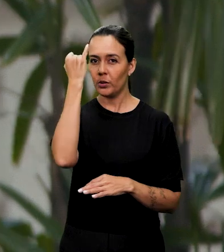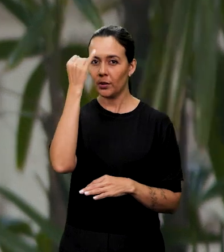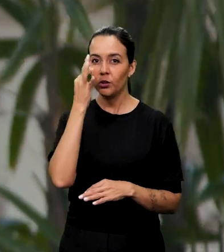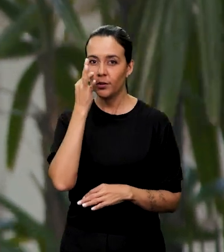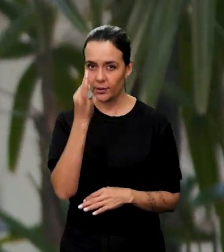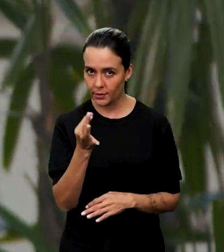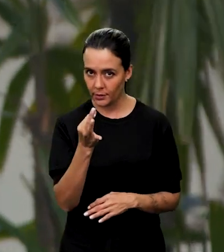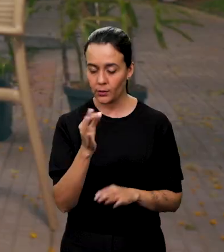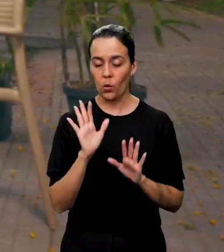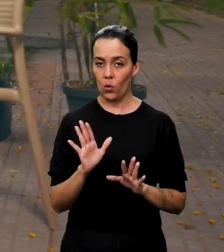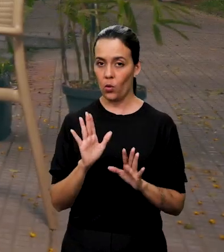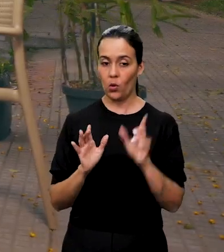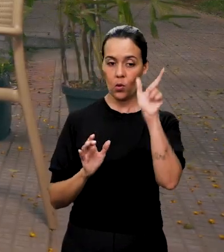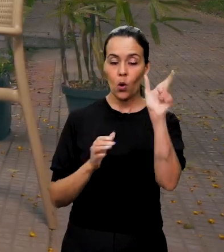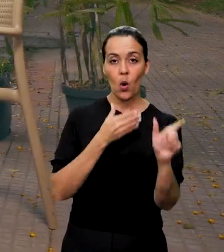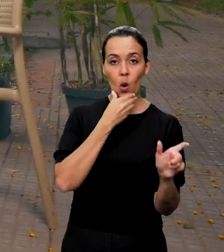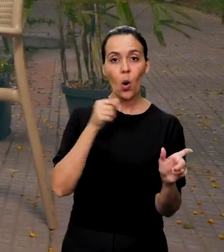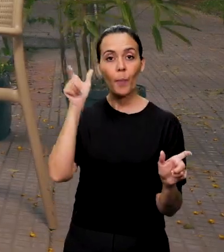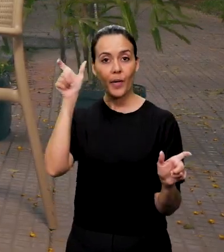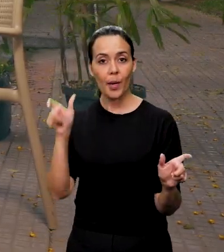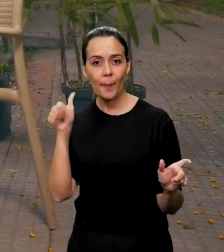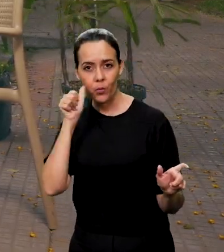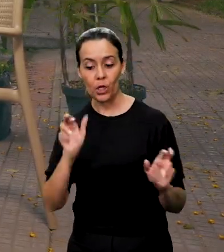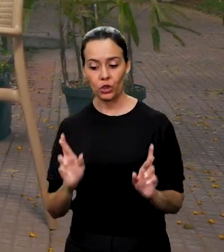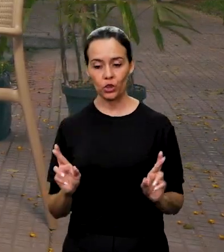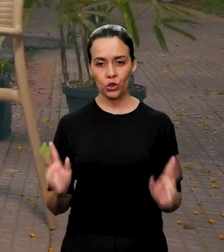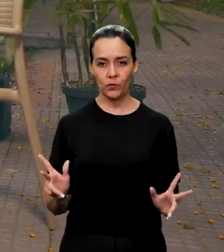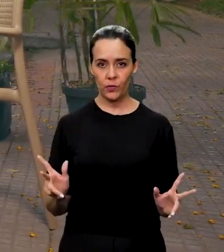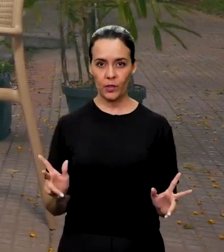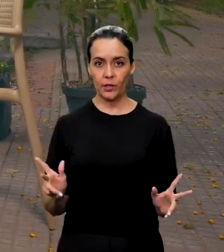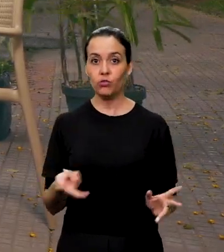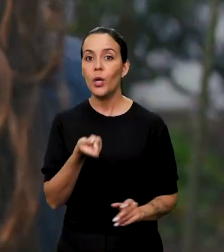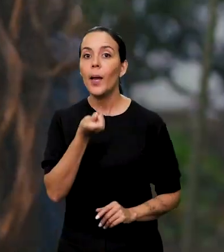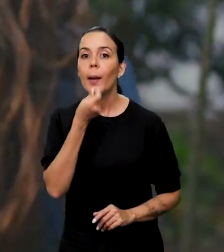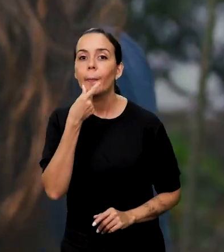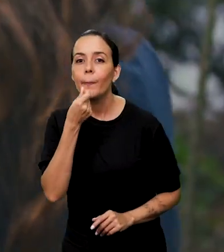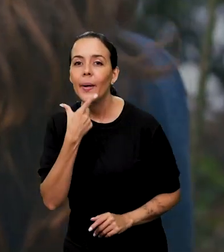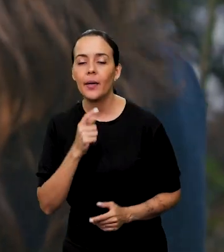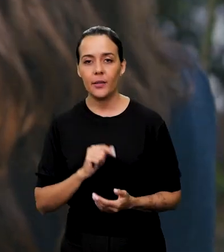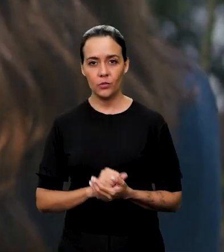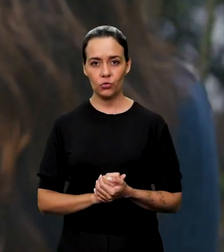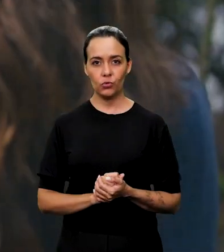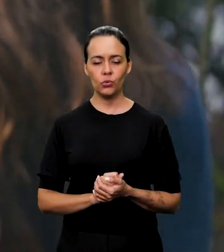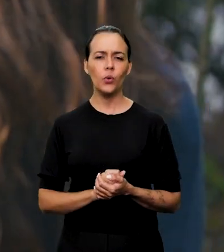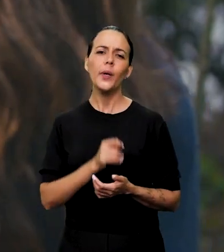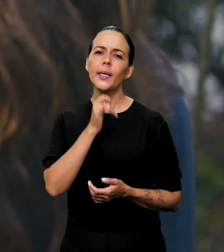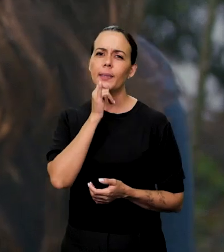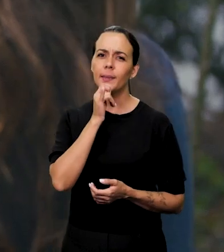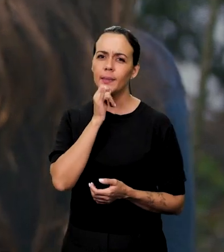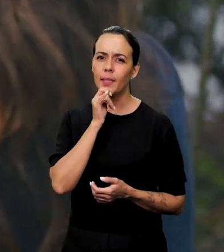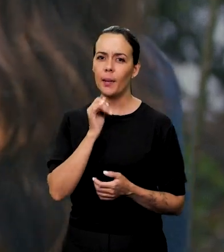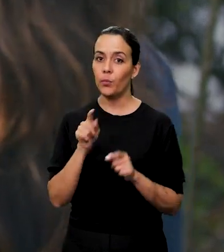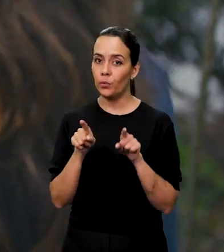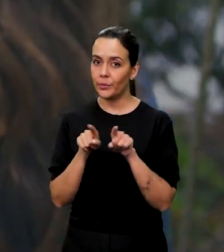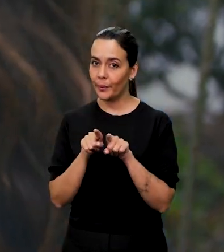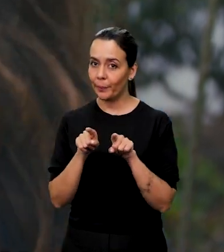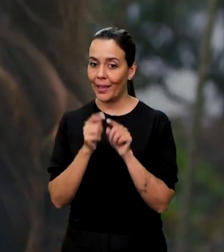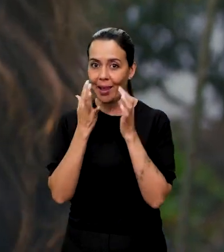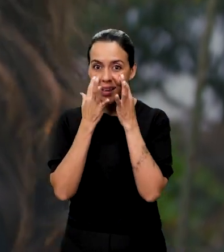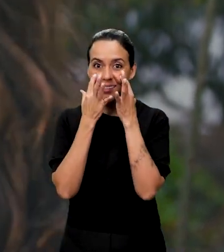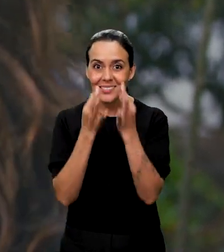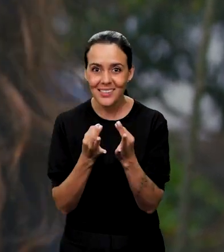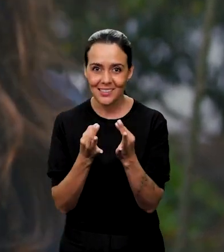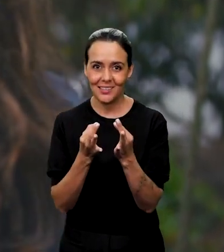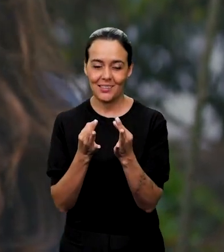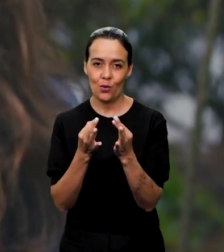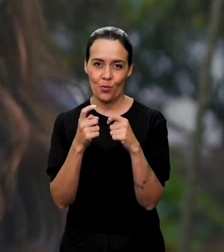entre homens e mulheres. Quando a gente vai falar das medicações que a gente tem disponível, sobre, inclusive, a atenção médica. Então, um homem,